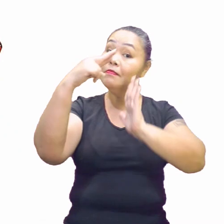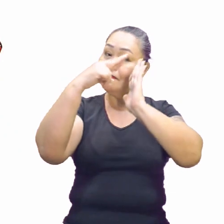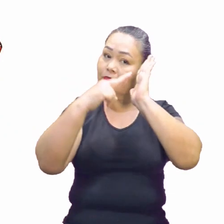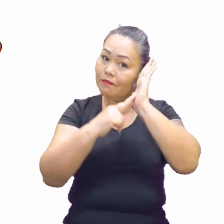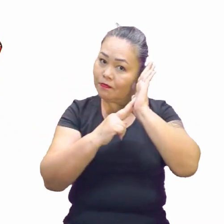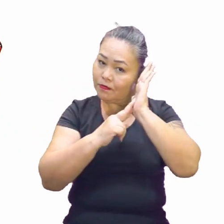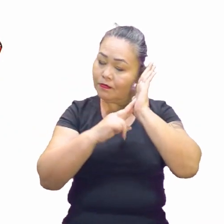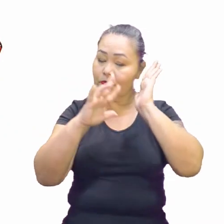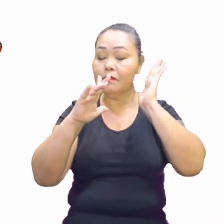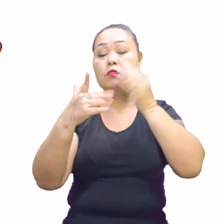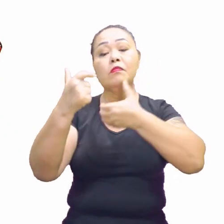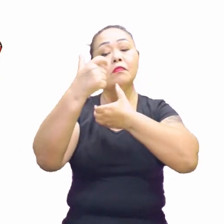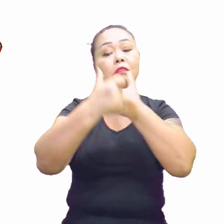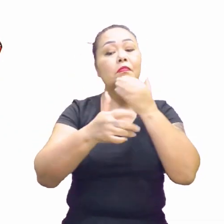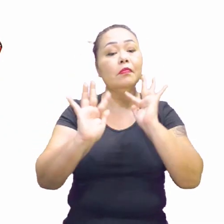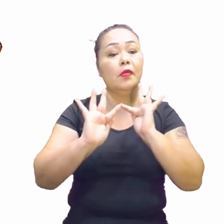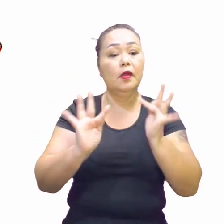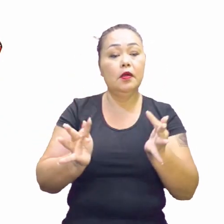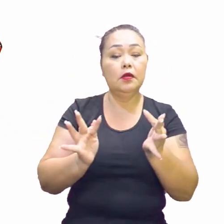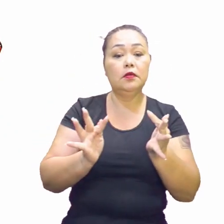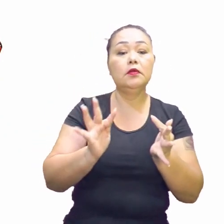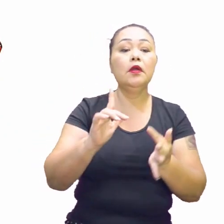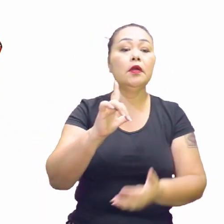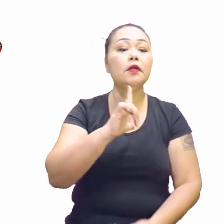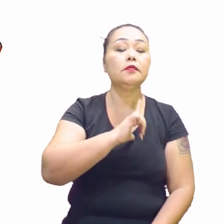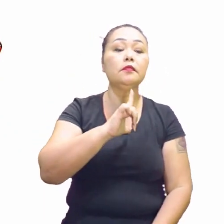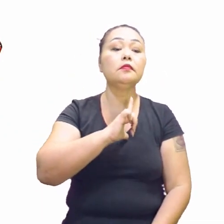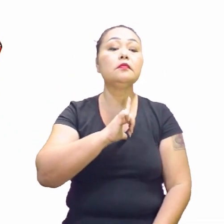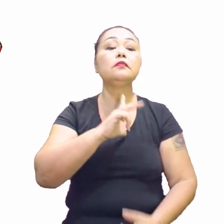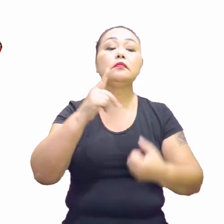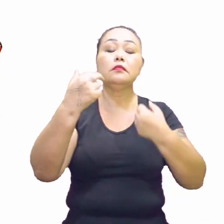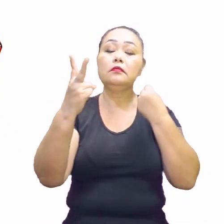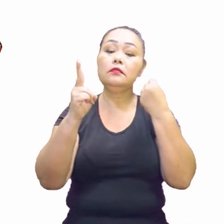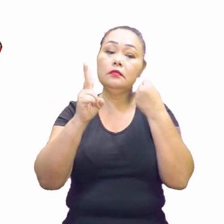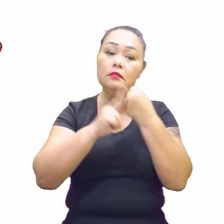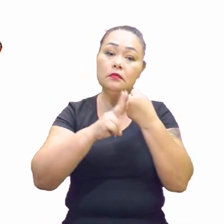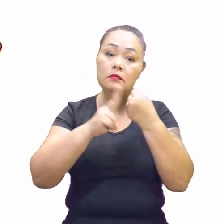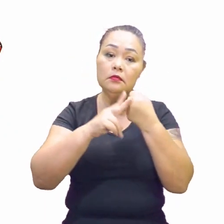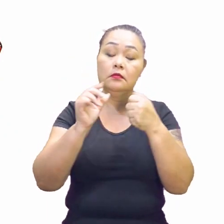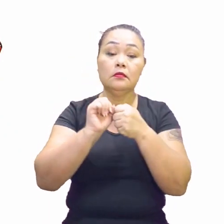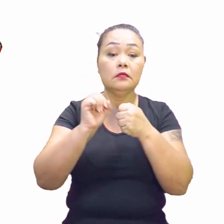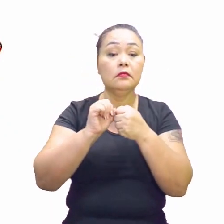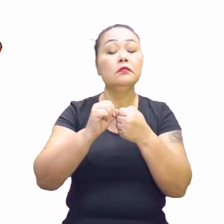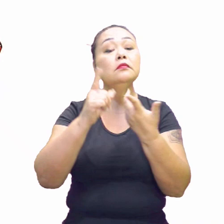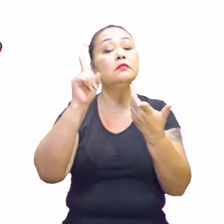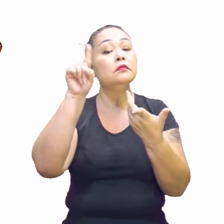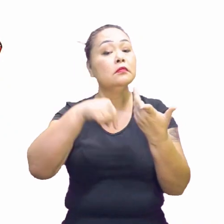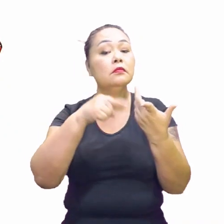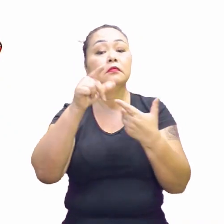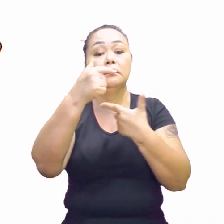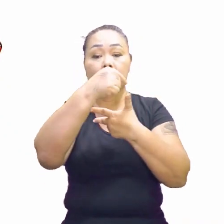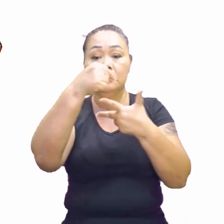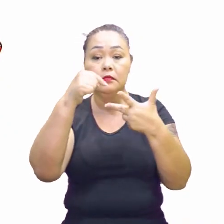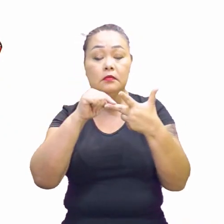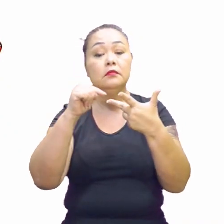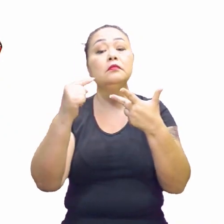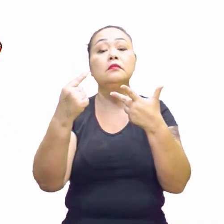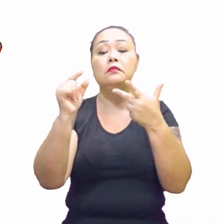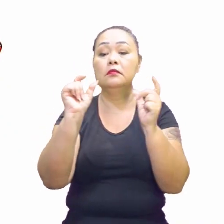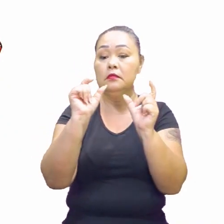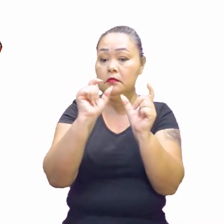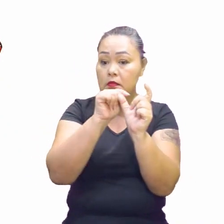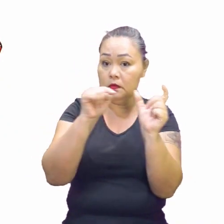Regra geral, sujeito simples, nós temos aqui. O verbo concorda em número e pessoa com o sujeito.